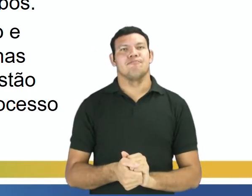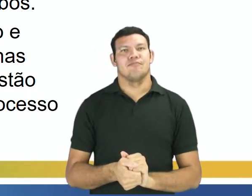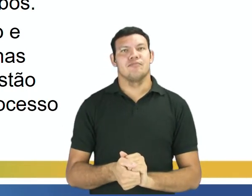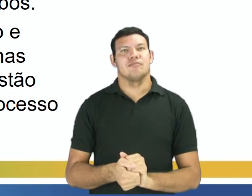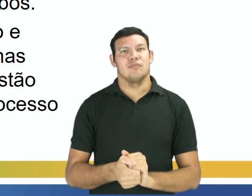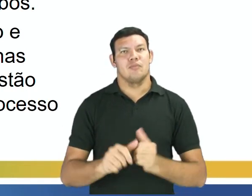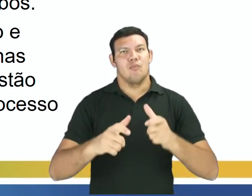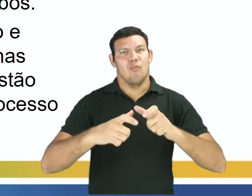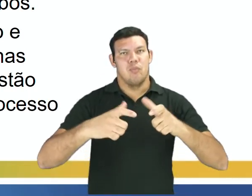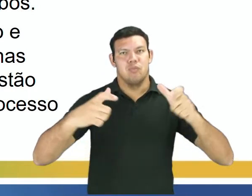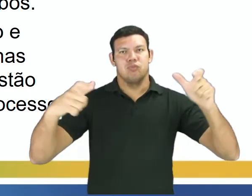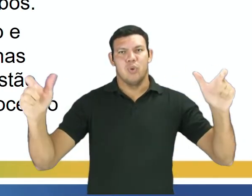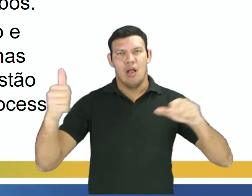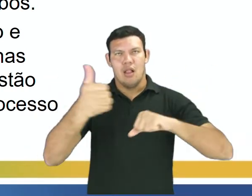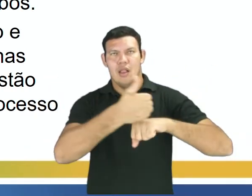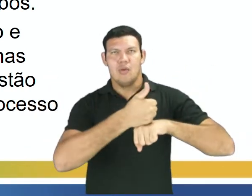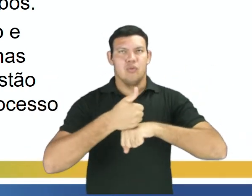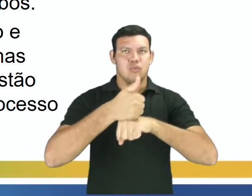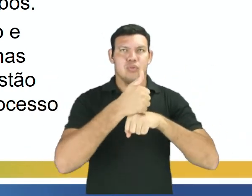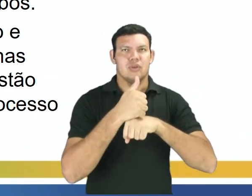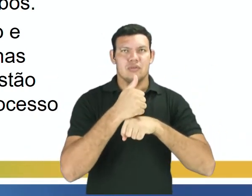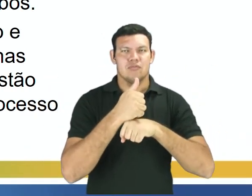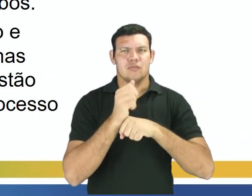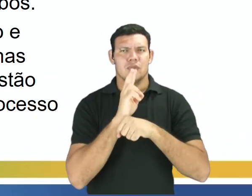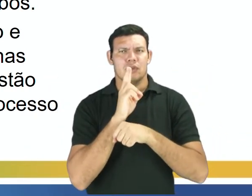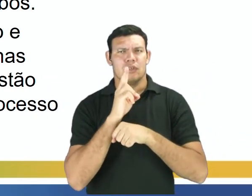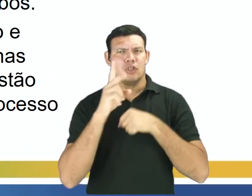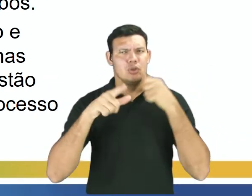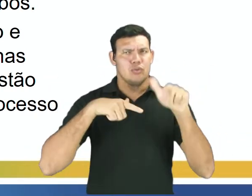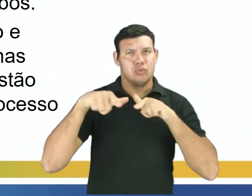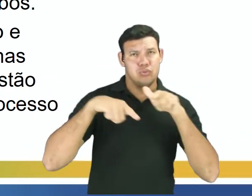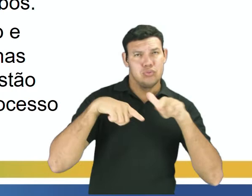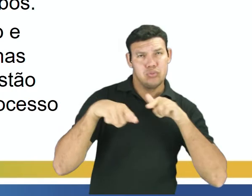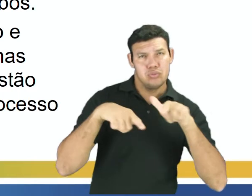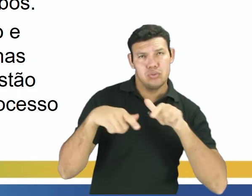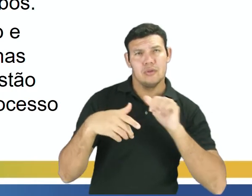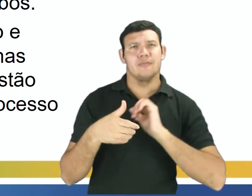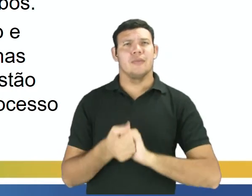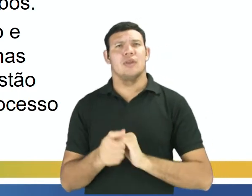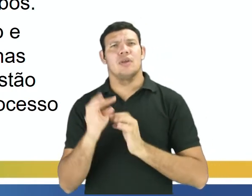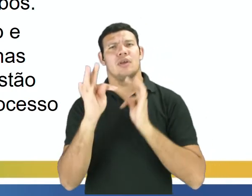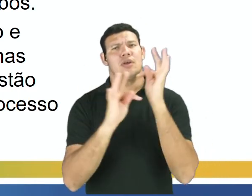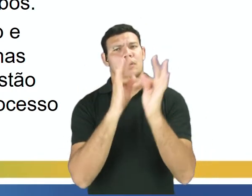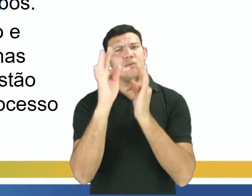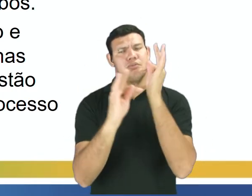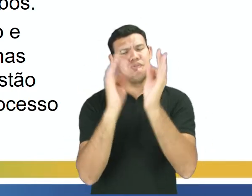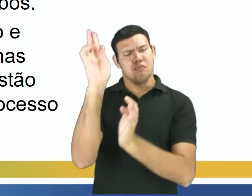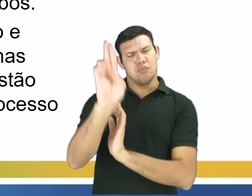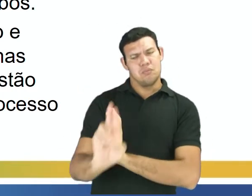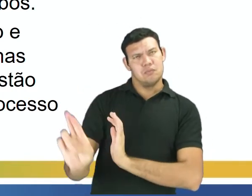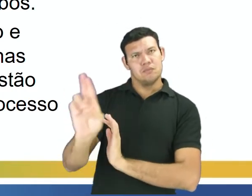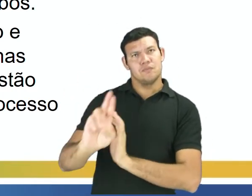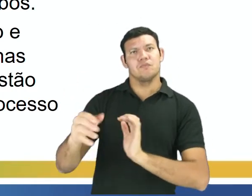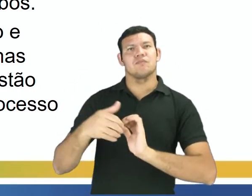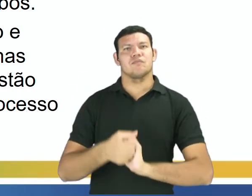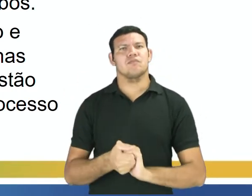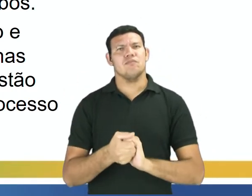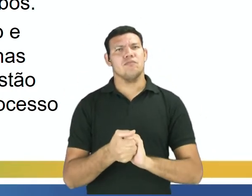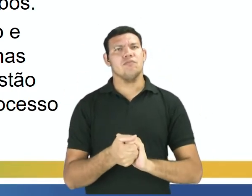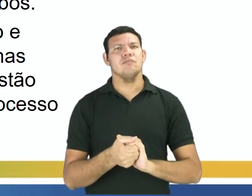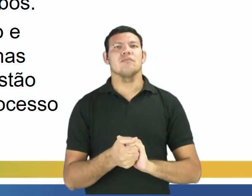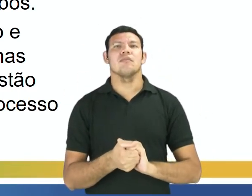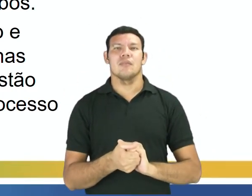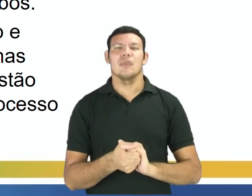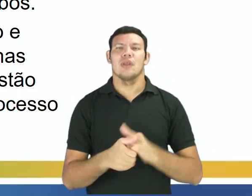tecnologias que levaram a todo esse avanço que temos hoje, o que a gente chama também de quarta revolução industrial. E força de